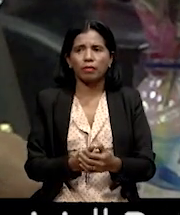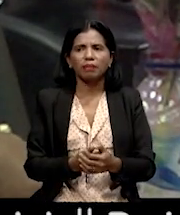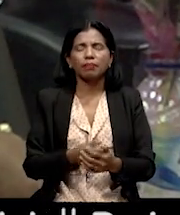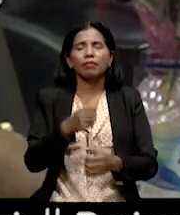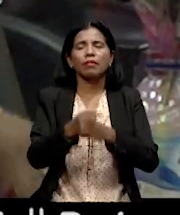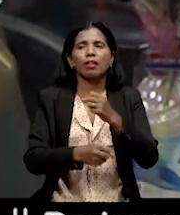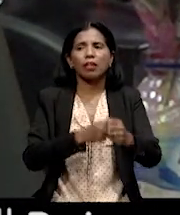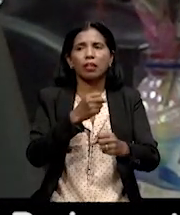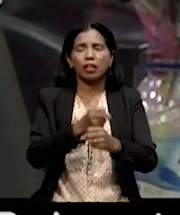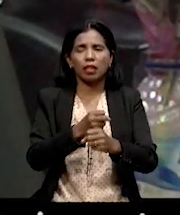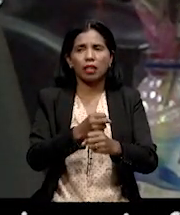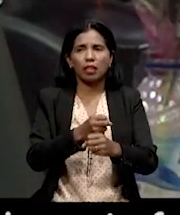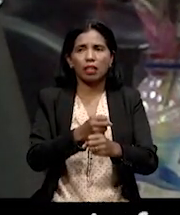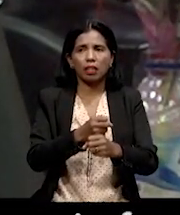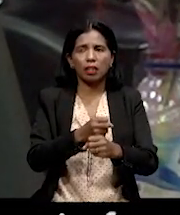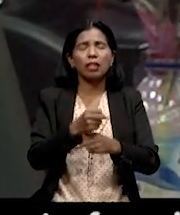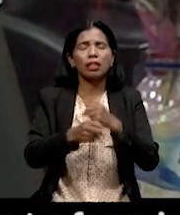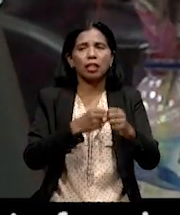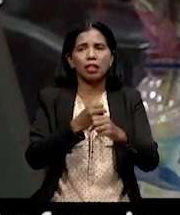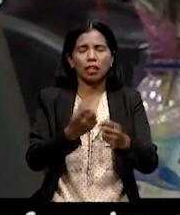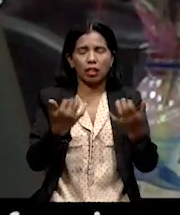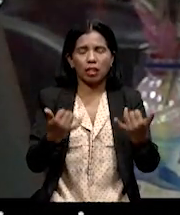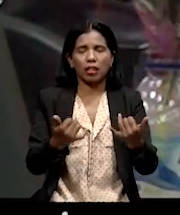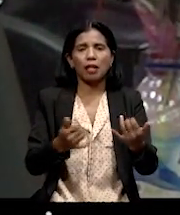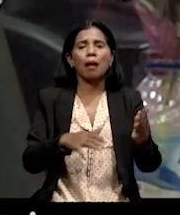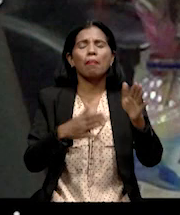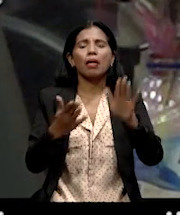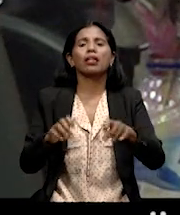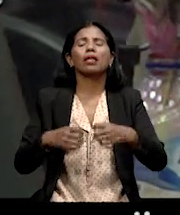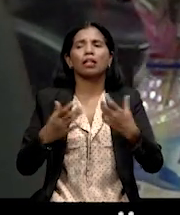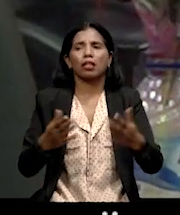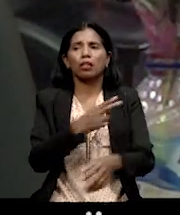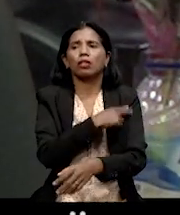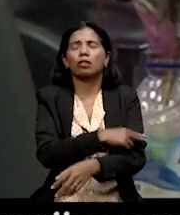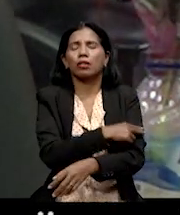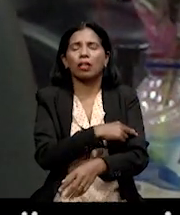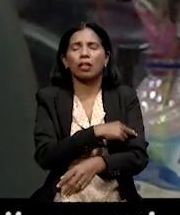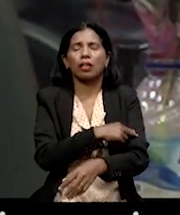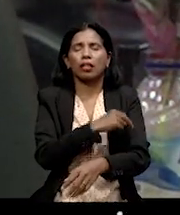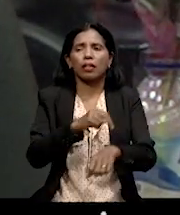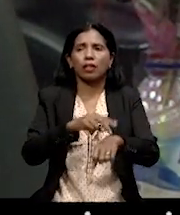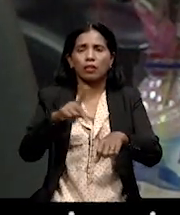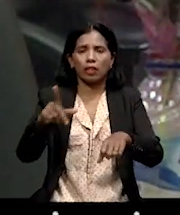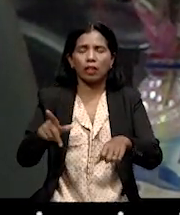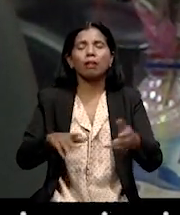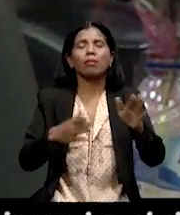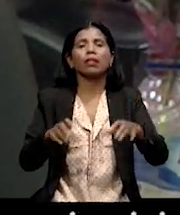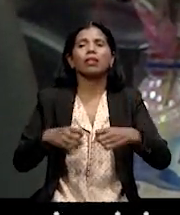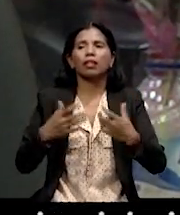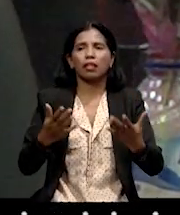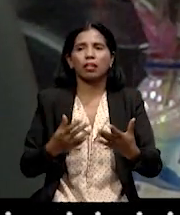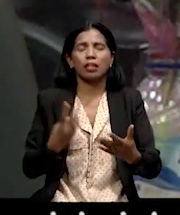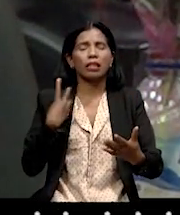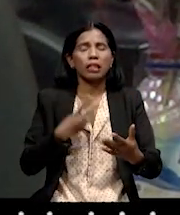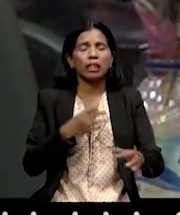senhor ministro, tine e dene ane matehira. Surrei jovem de hospital nacional e apontamento em Bahela. Se ita adome dune,